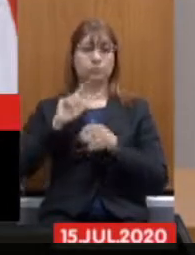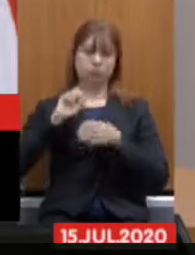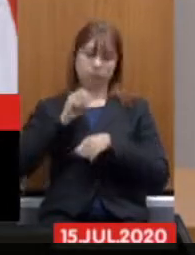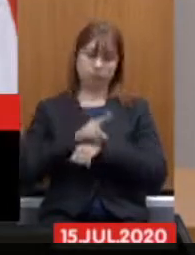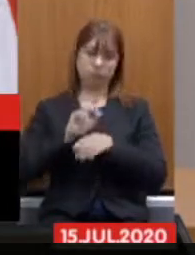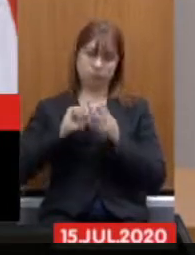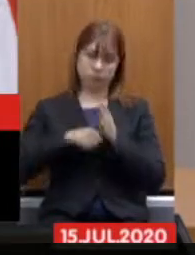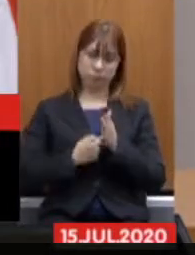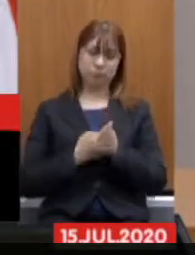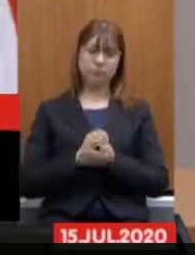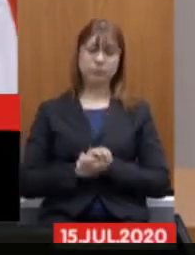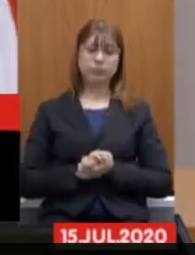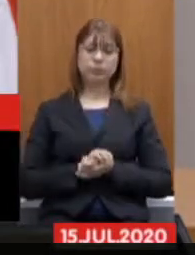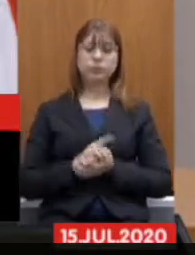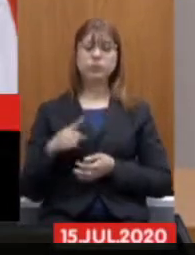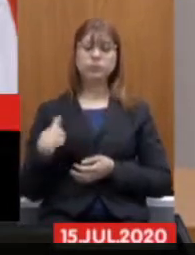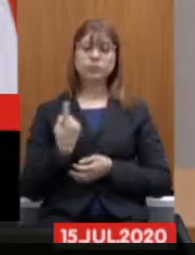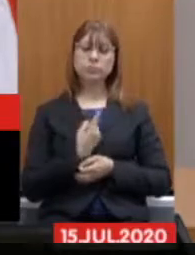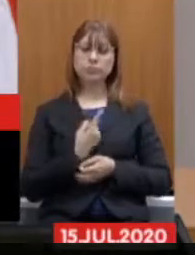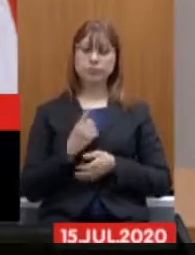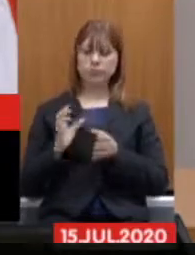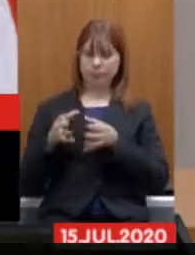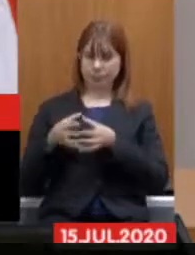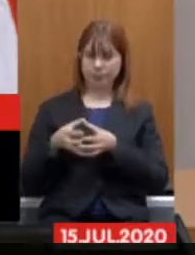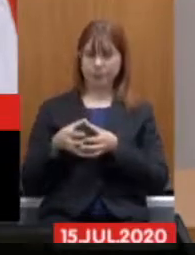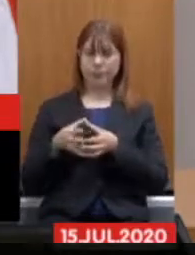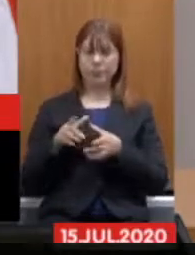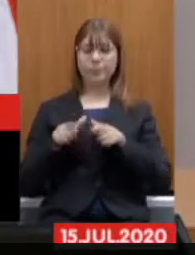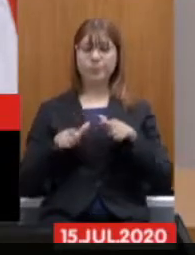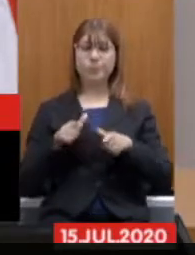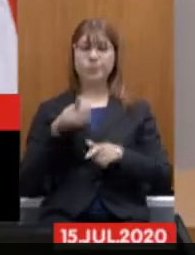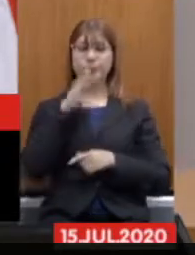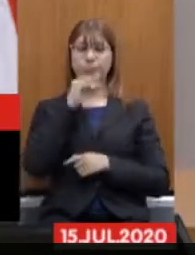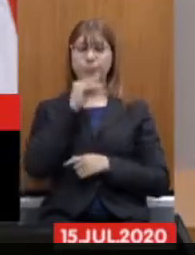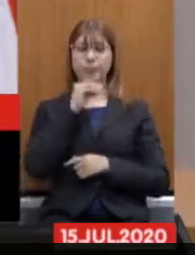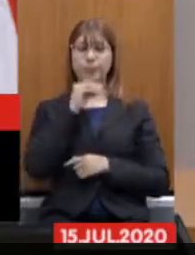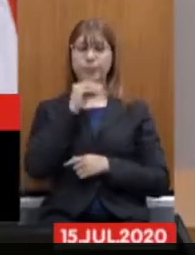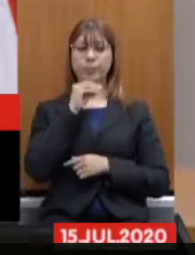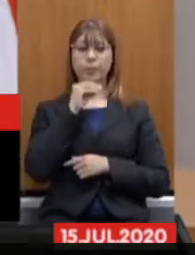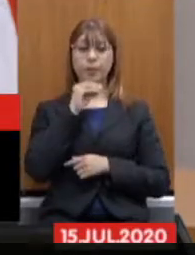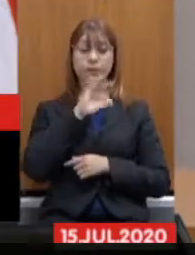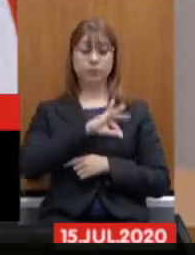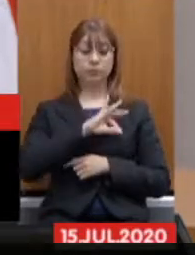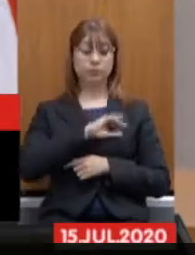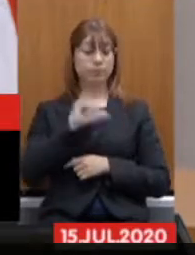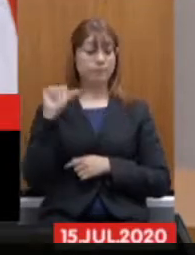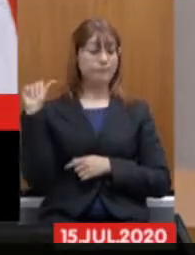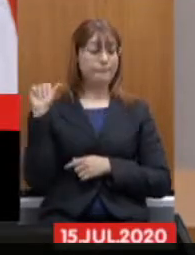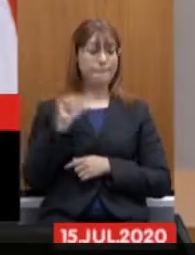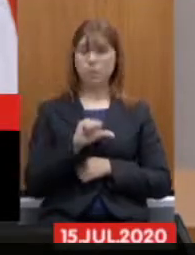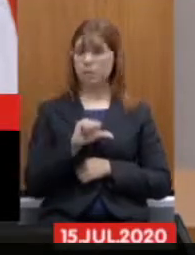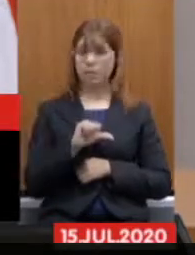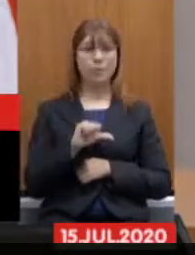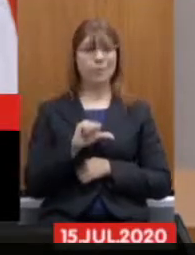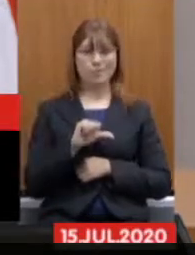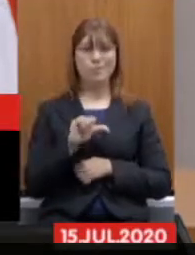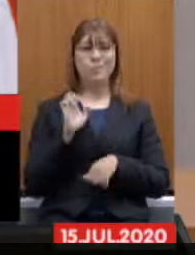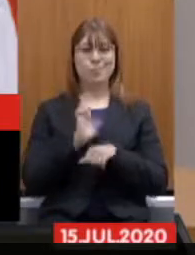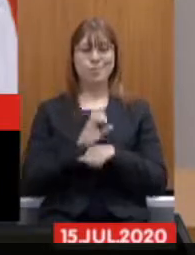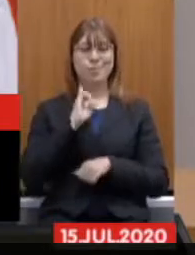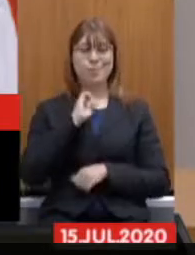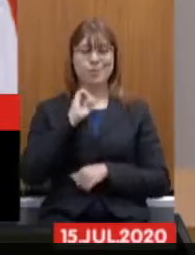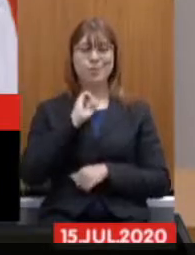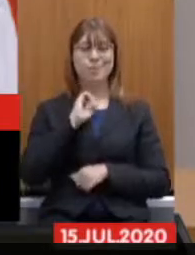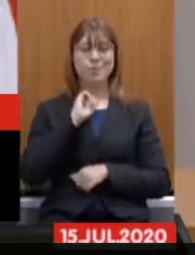e a nossa categoria e recebe os piores salários do estado de minas gerais